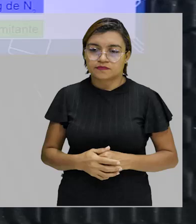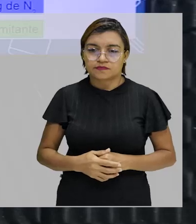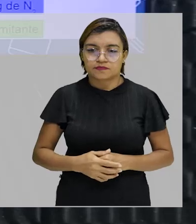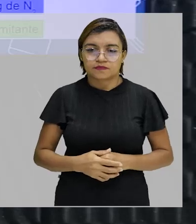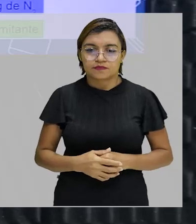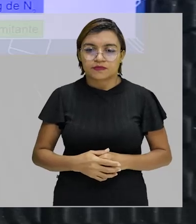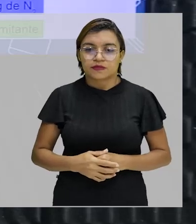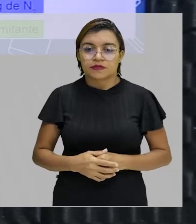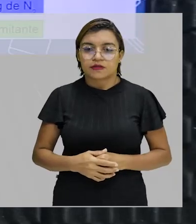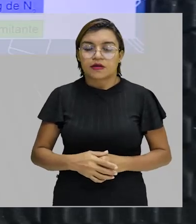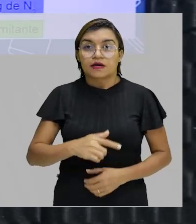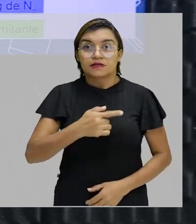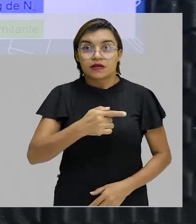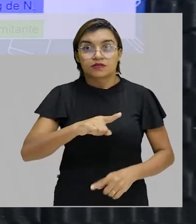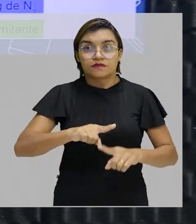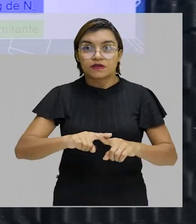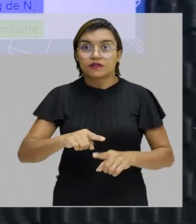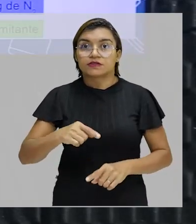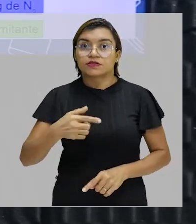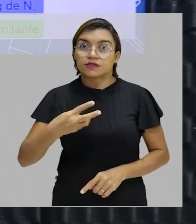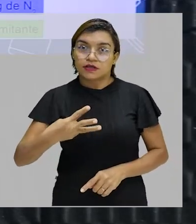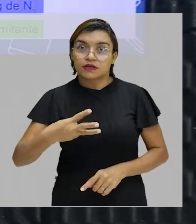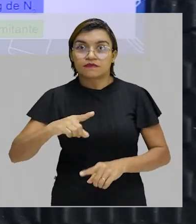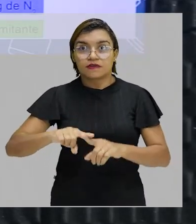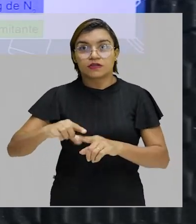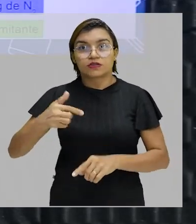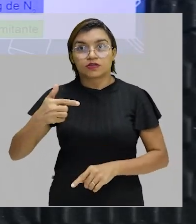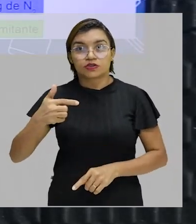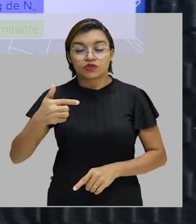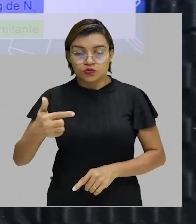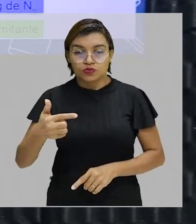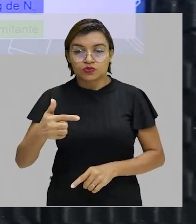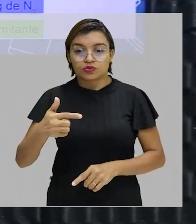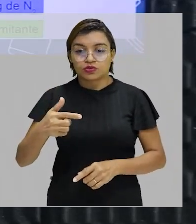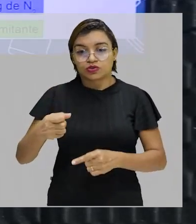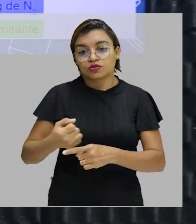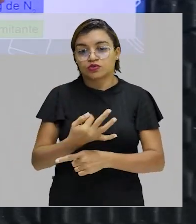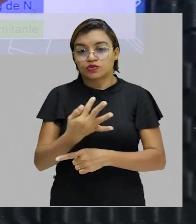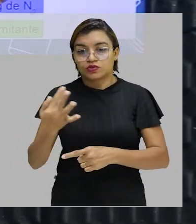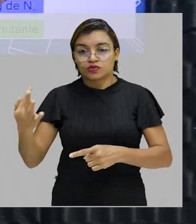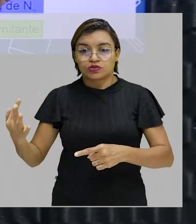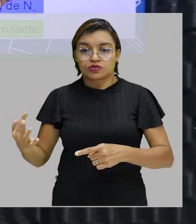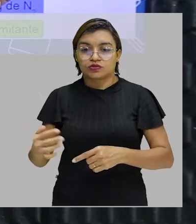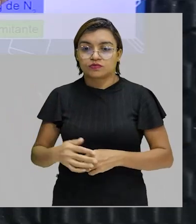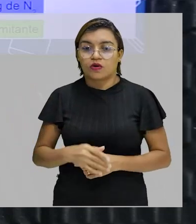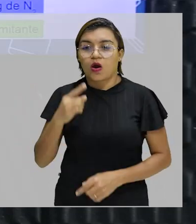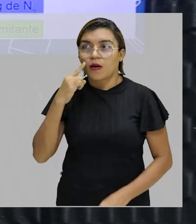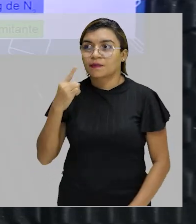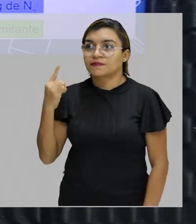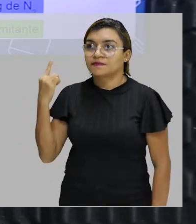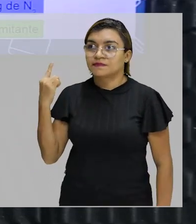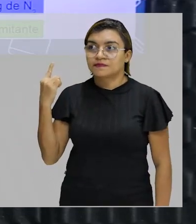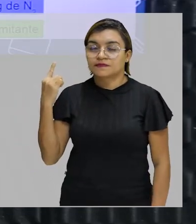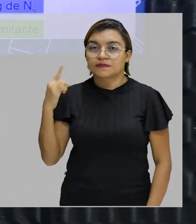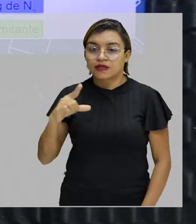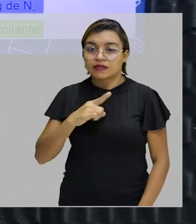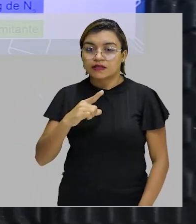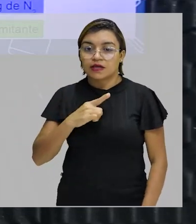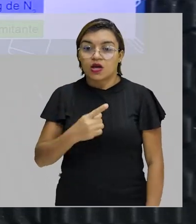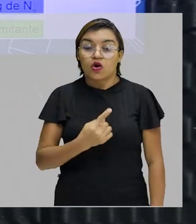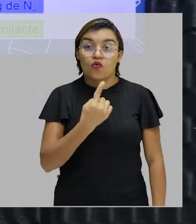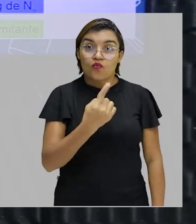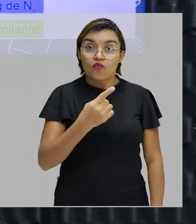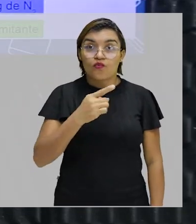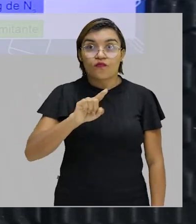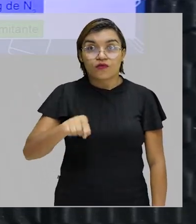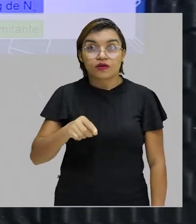dividido por 28. Fazendo esse cálculo, olha só, eu encontro 1,5 gramas de